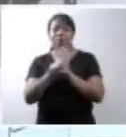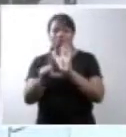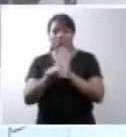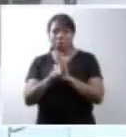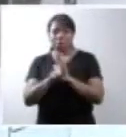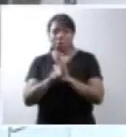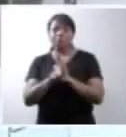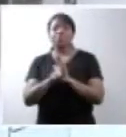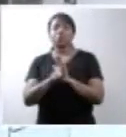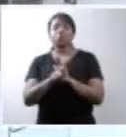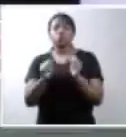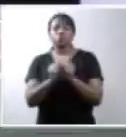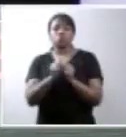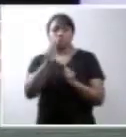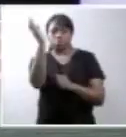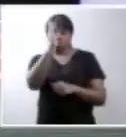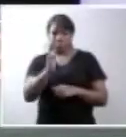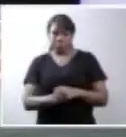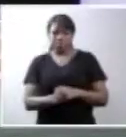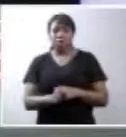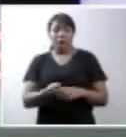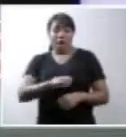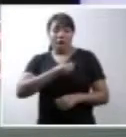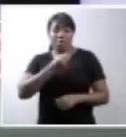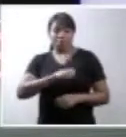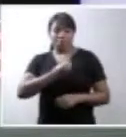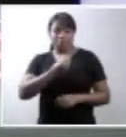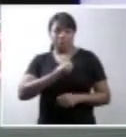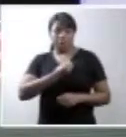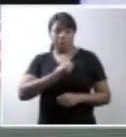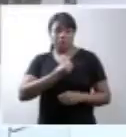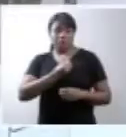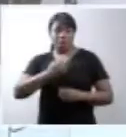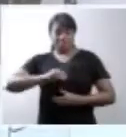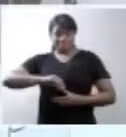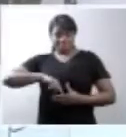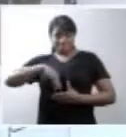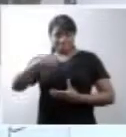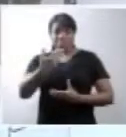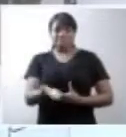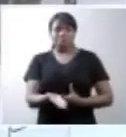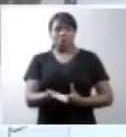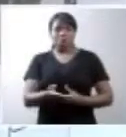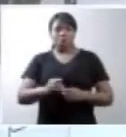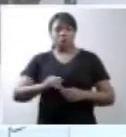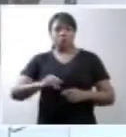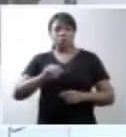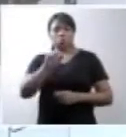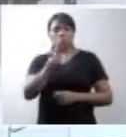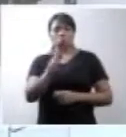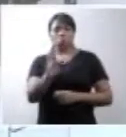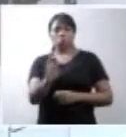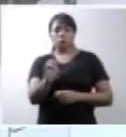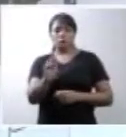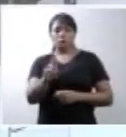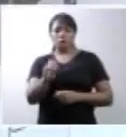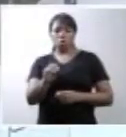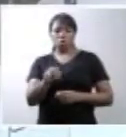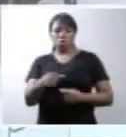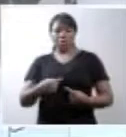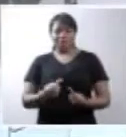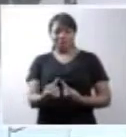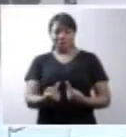internacional ratificada pelo Brasil, a vida fora do útero exerce uma função